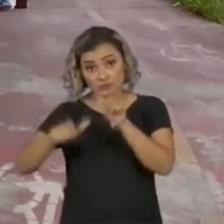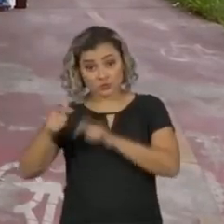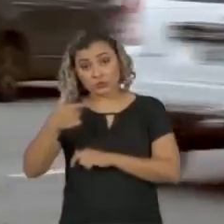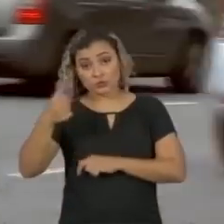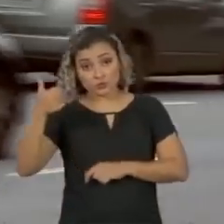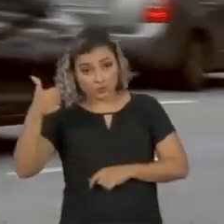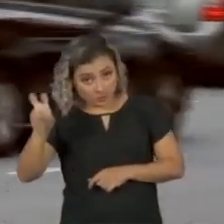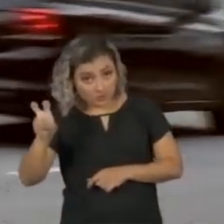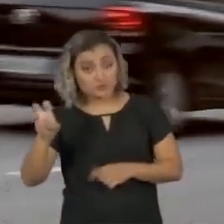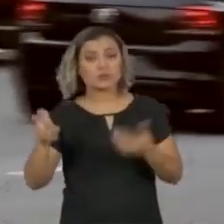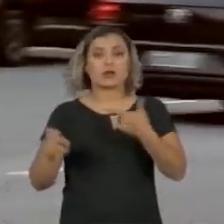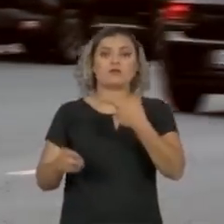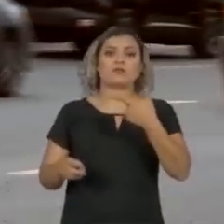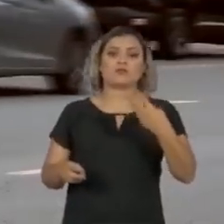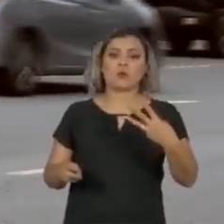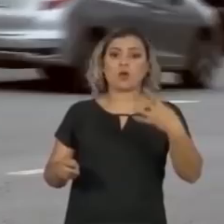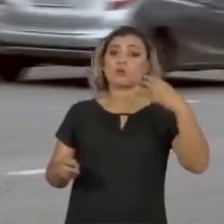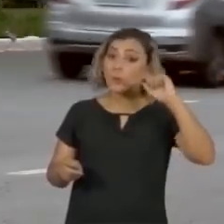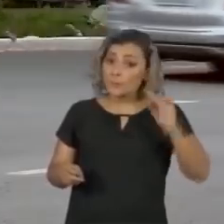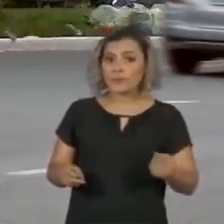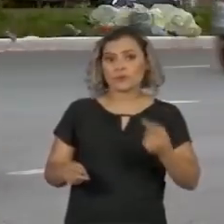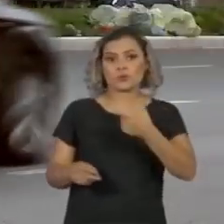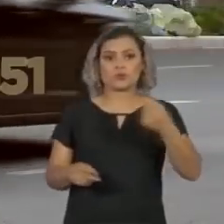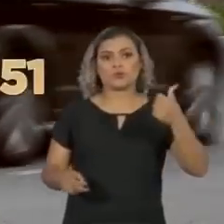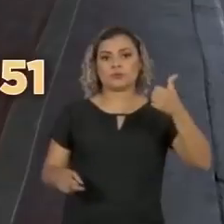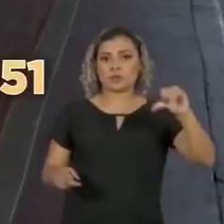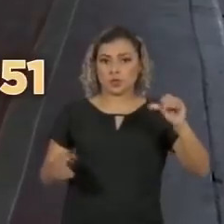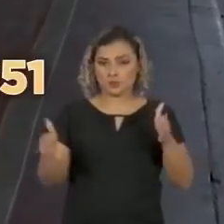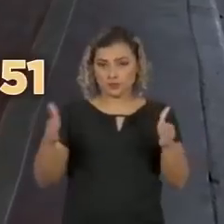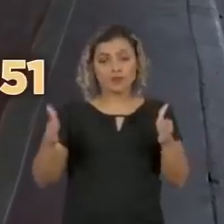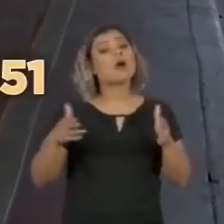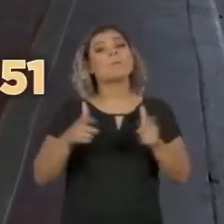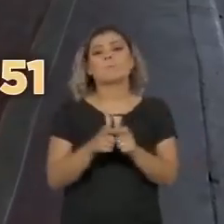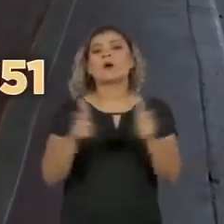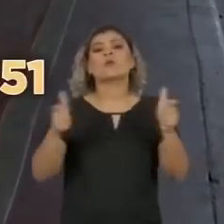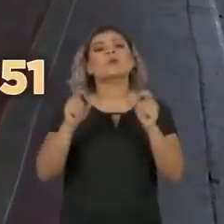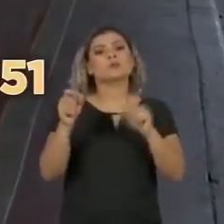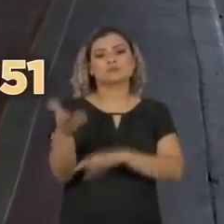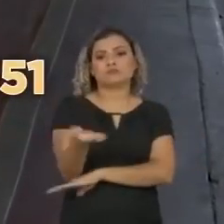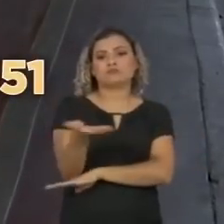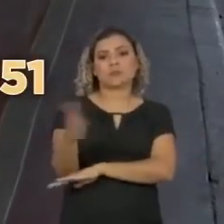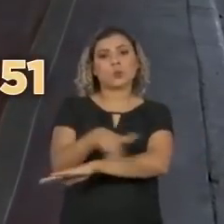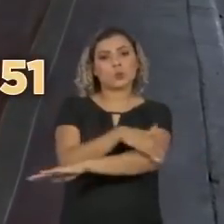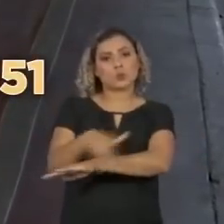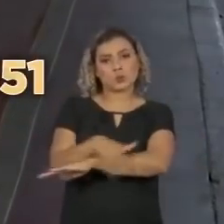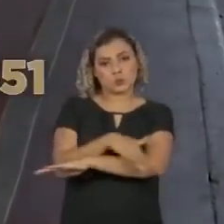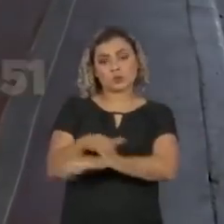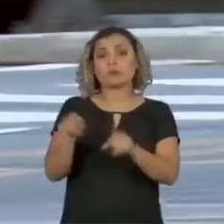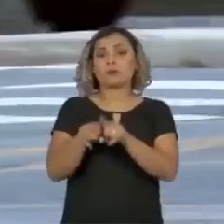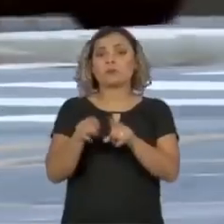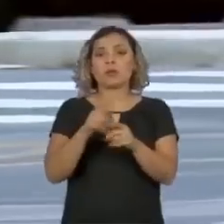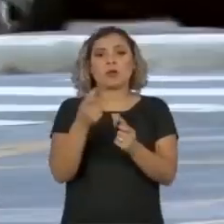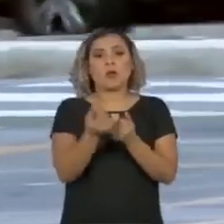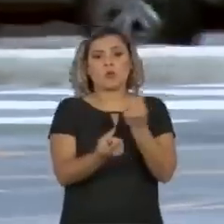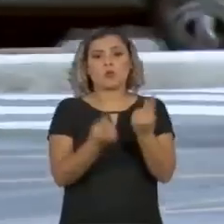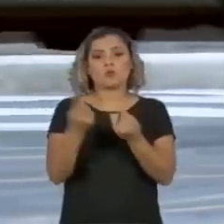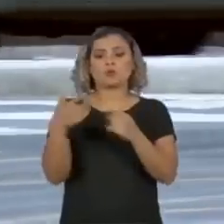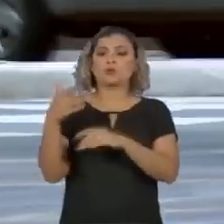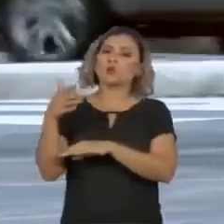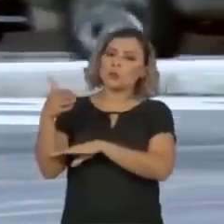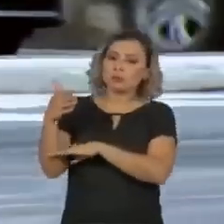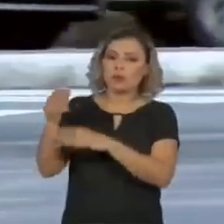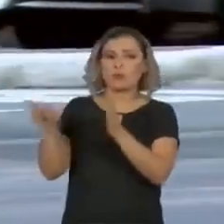2015 para 24 mil em 2019. A maior parte em logradouros públicos, outras acolhidas. Este é o